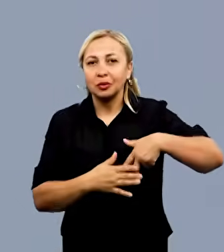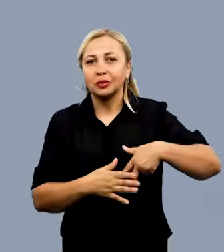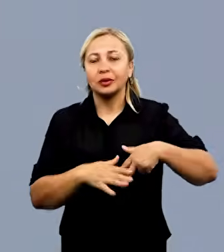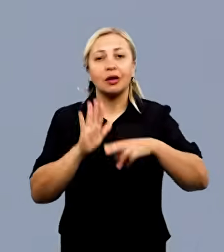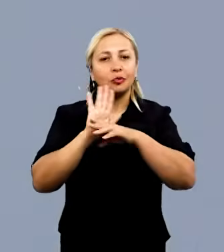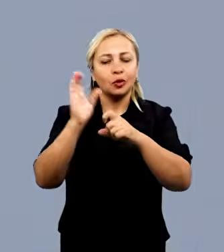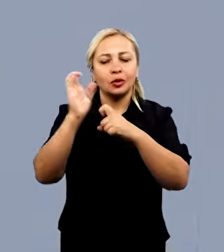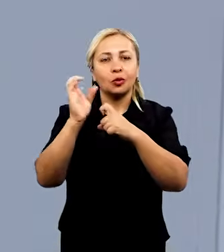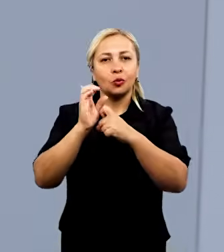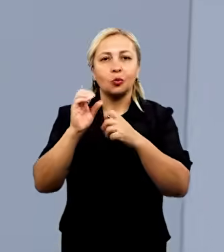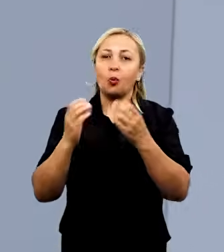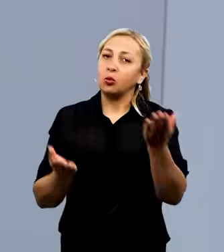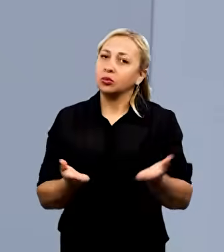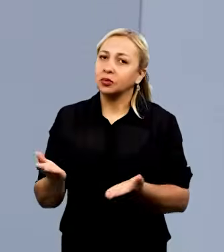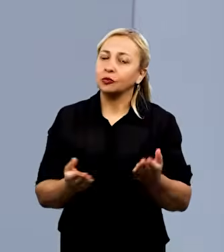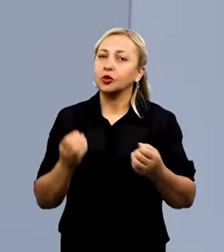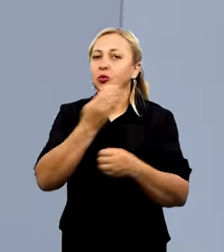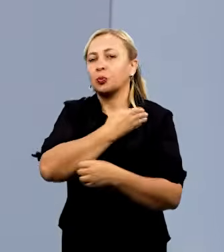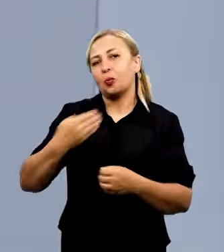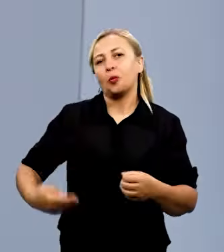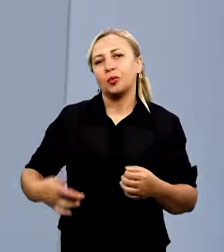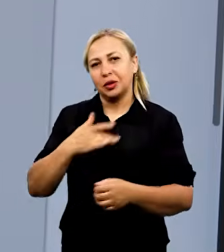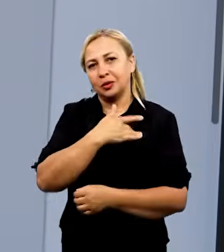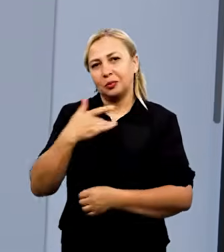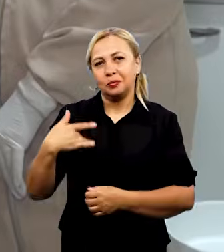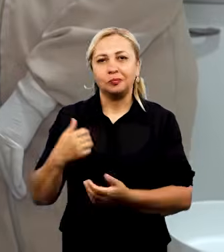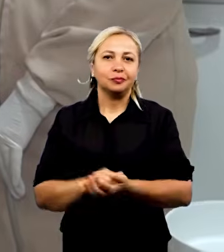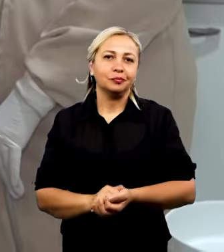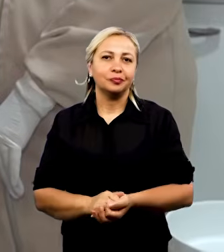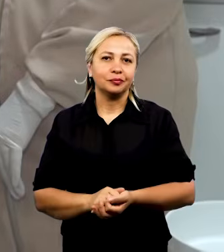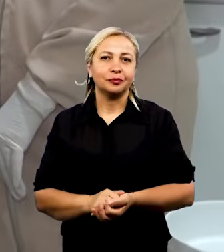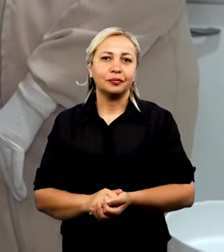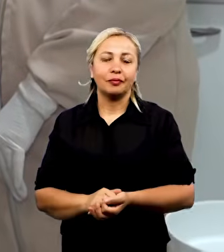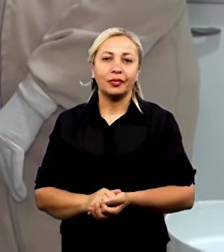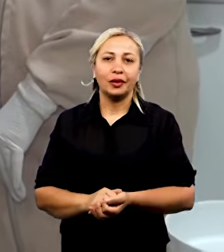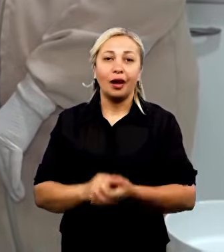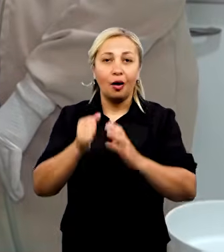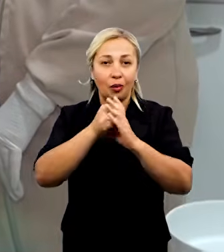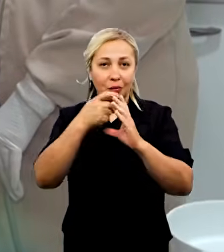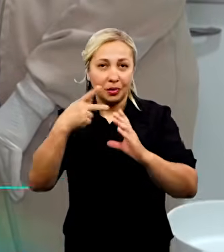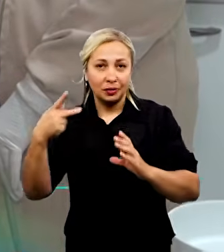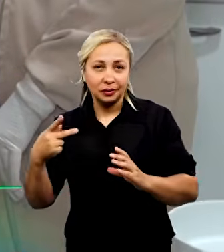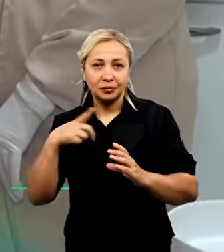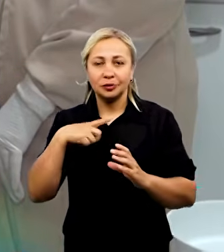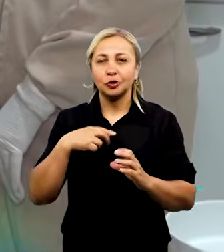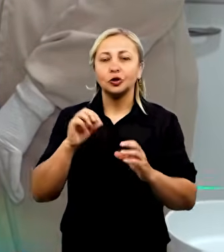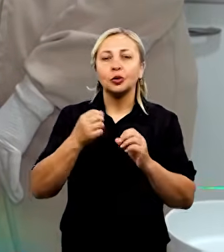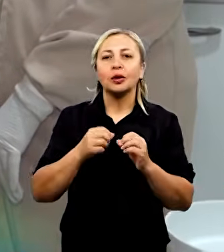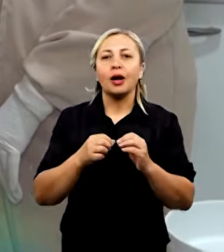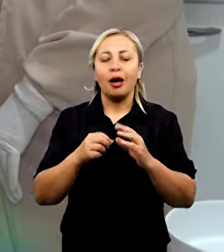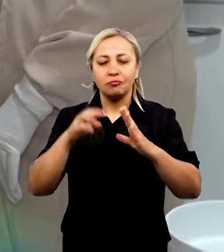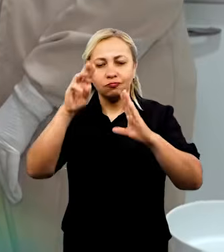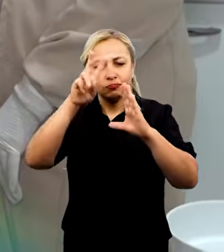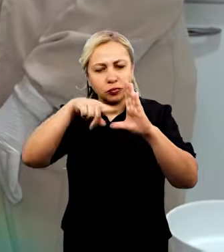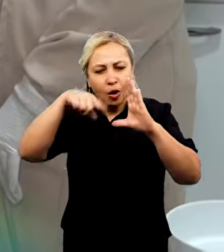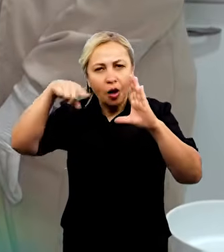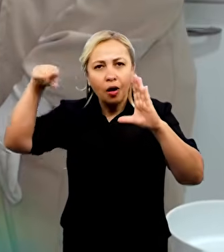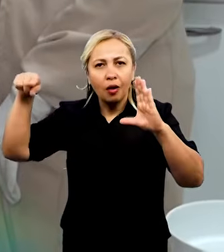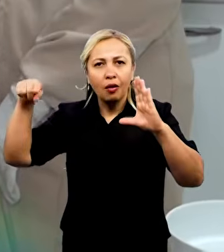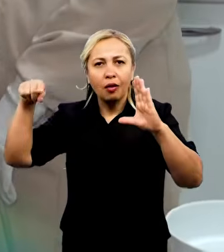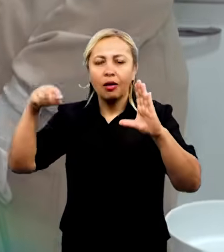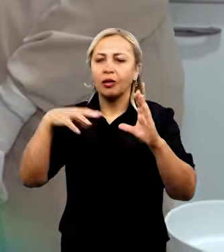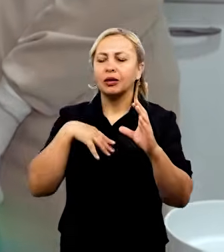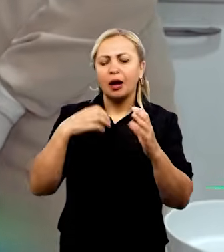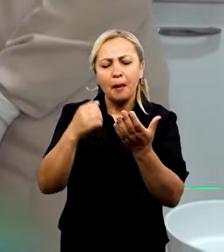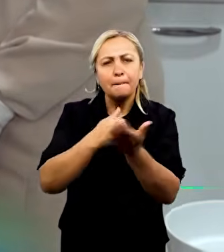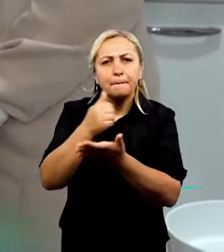em clínicas ou nos serviços públicos de saúde. A ferramenta gera um historigrama, que é esse gráfico com